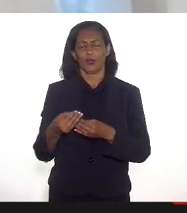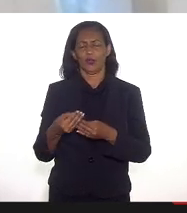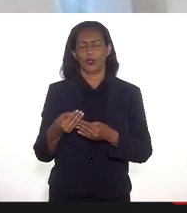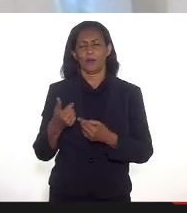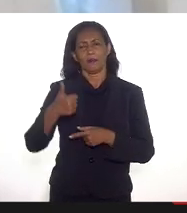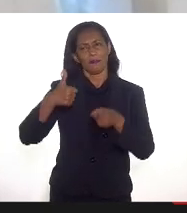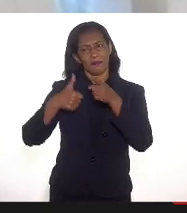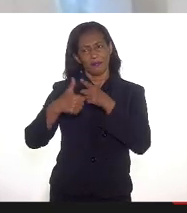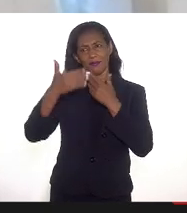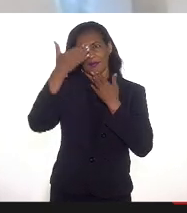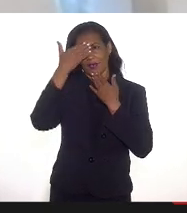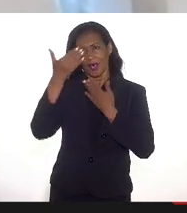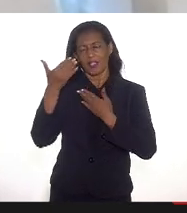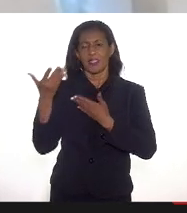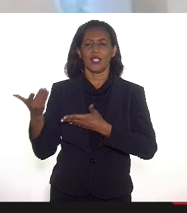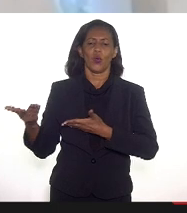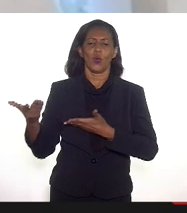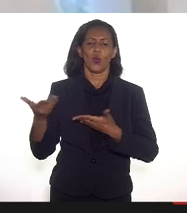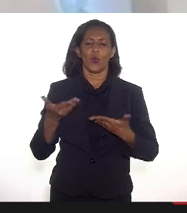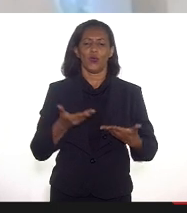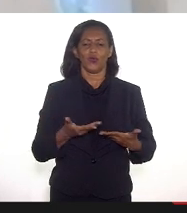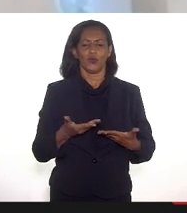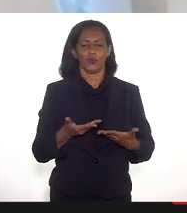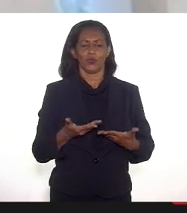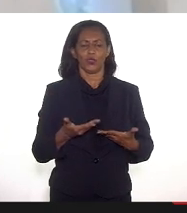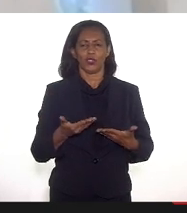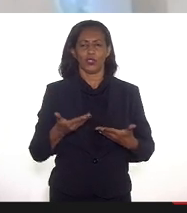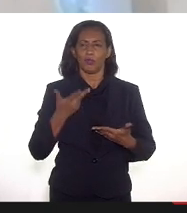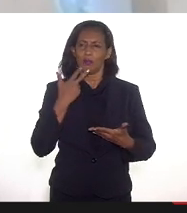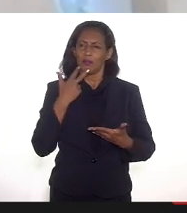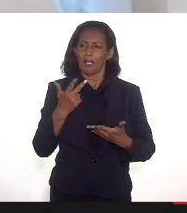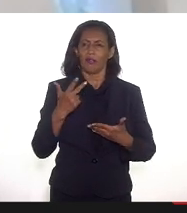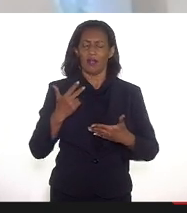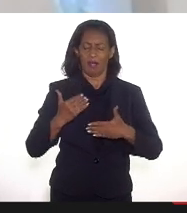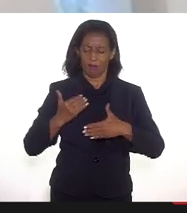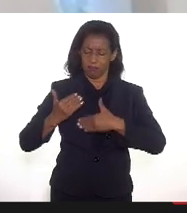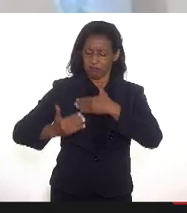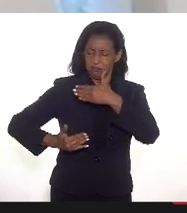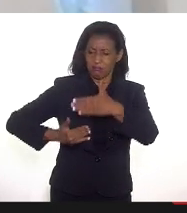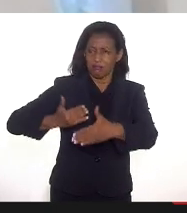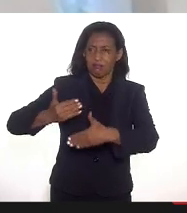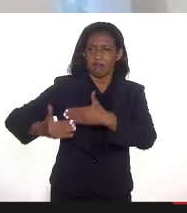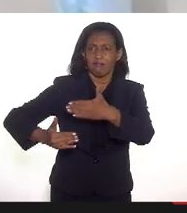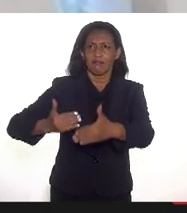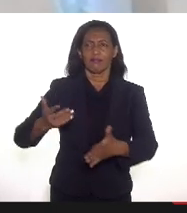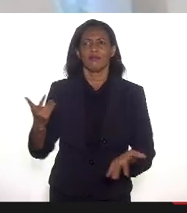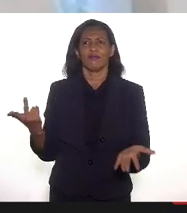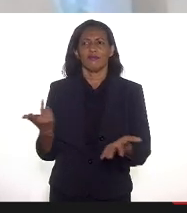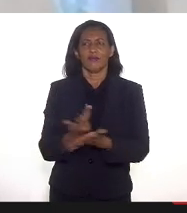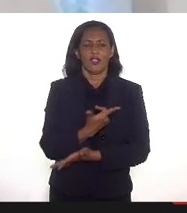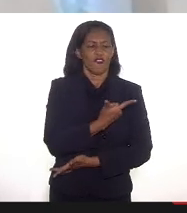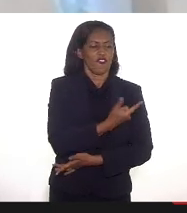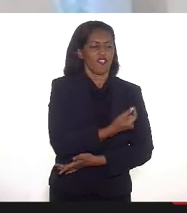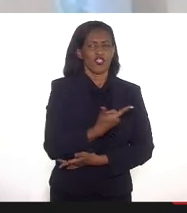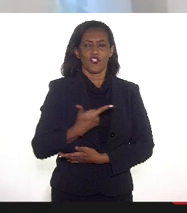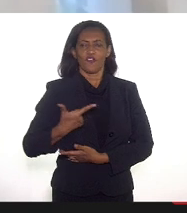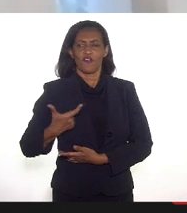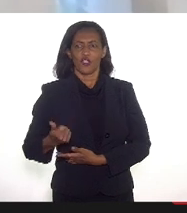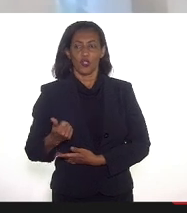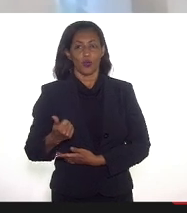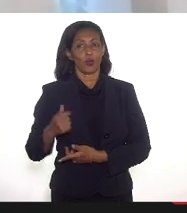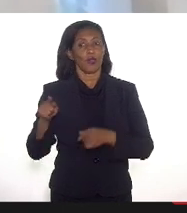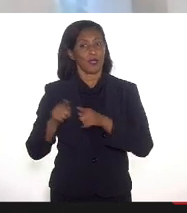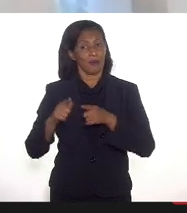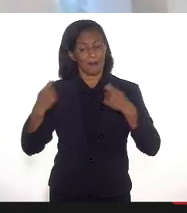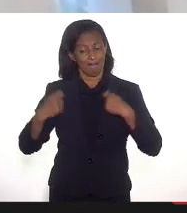a gente possa, em conjunto, discutir os avanços no ano de 2020 e 2021 feitos na FATEC e o que a gente ainda precisa